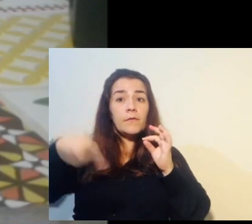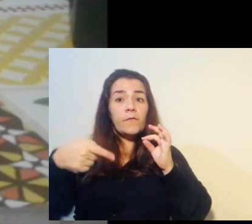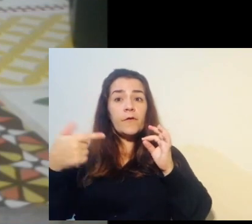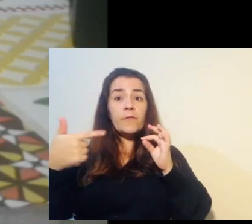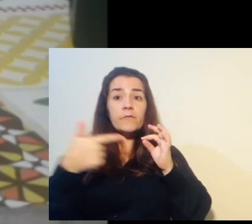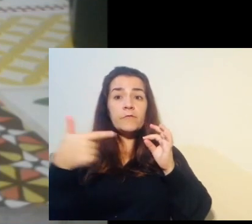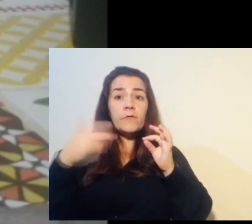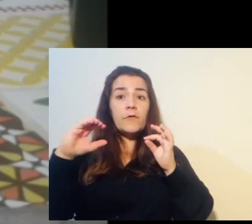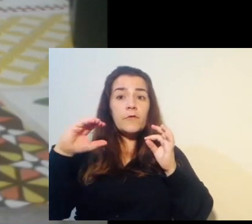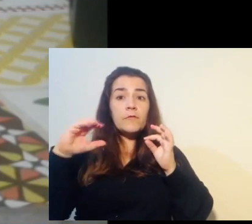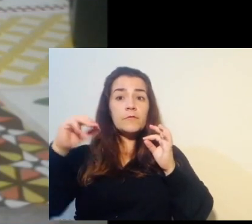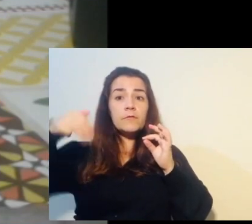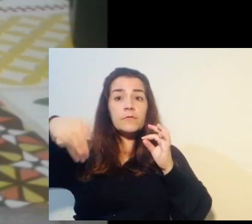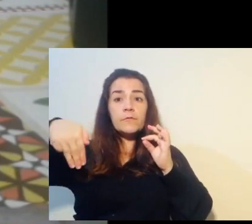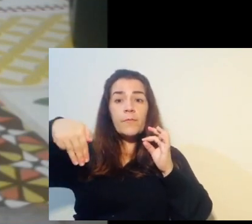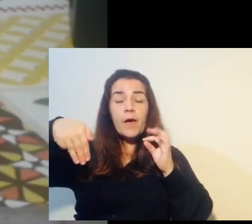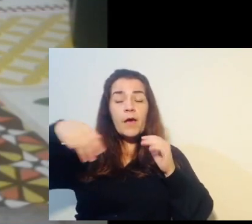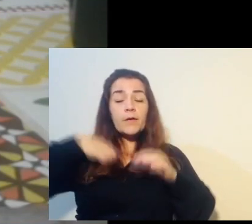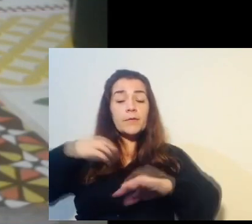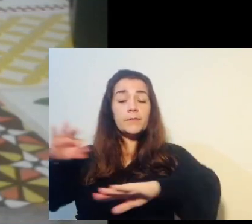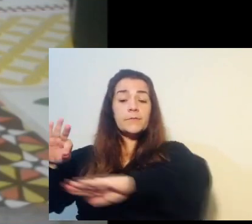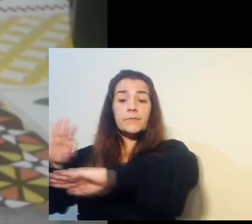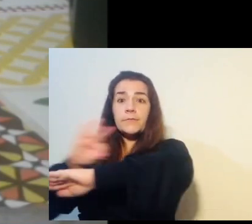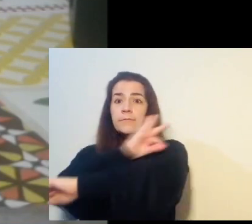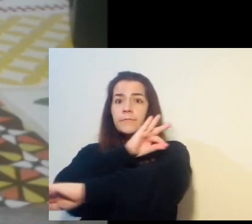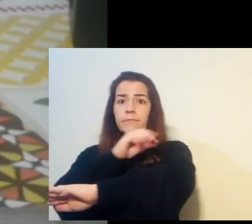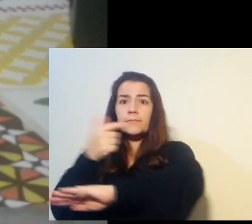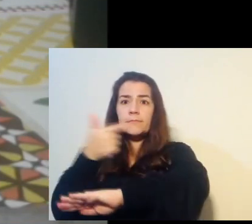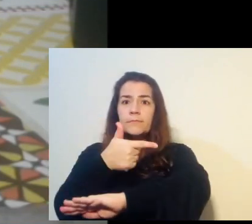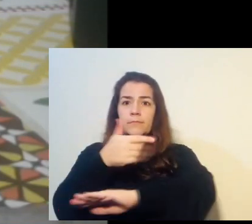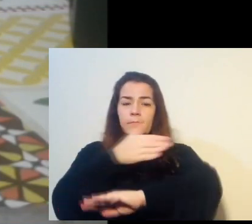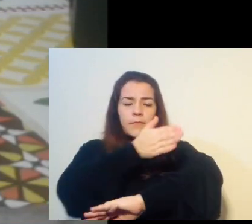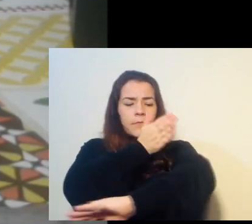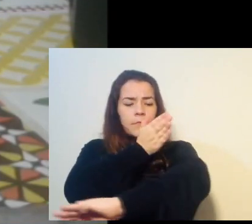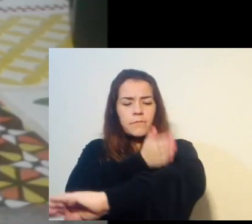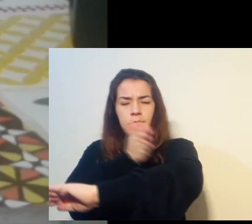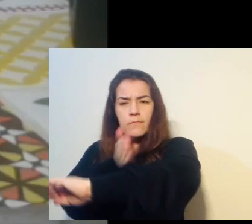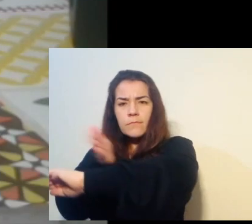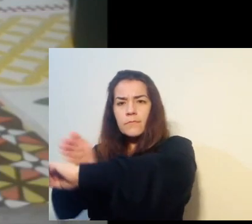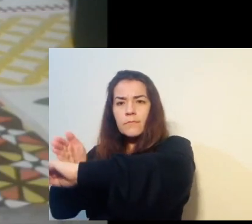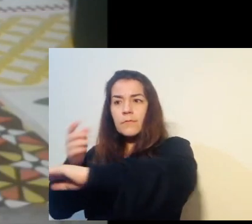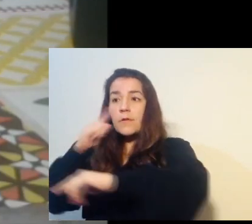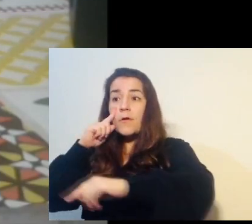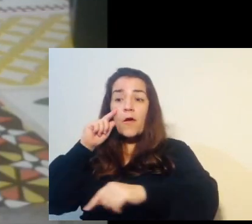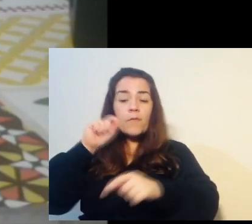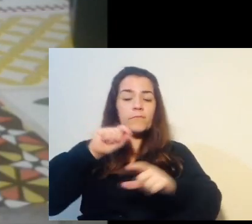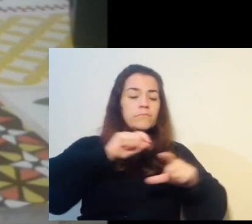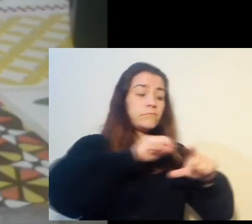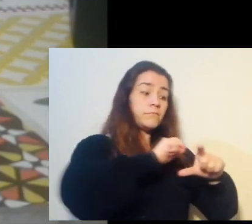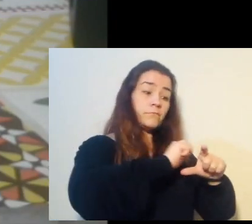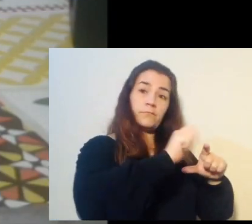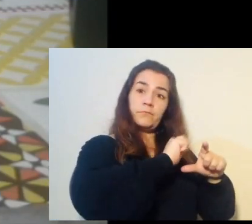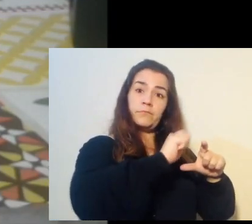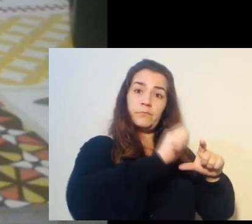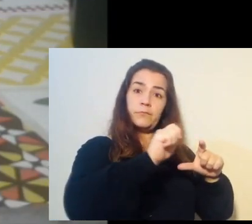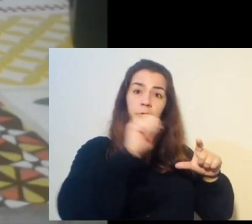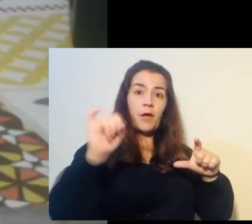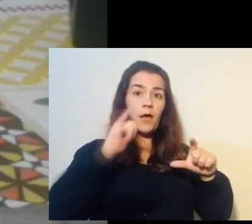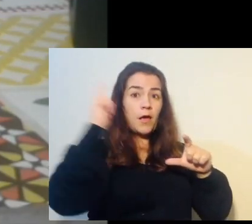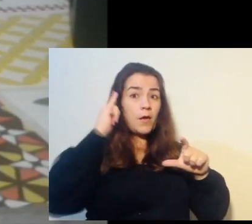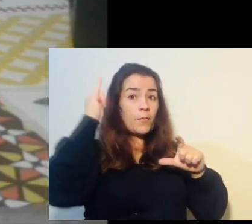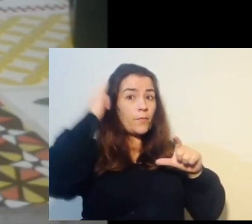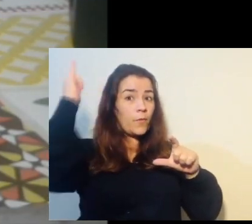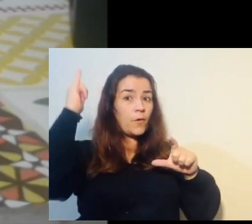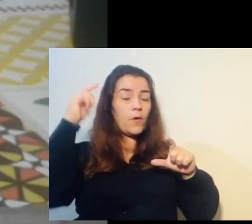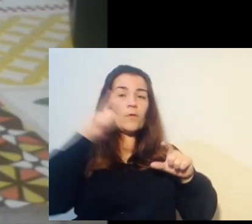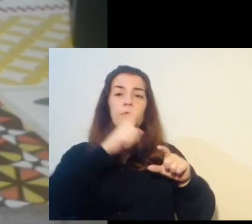31,2 centímetros. Então, 31 centímetros e 2 milímetros. Aí, o que a gente faz? A gente anota esse valor, que ele é importante. Então,